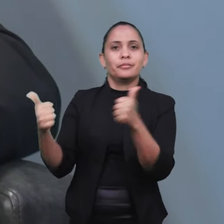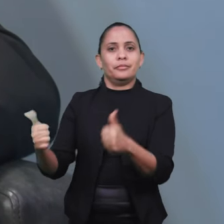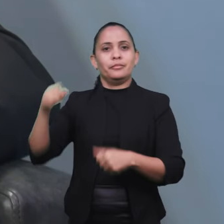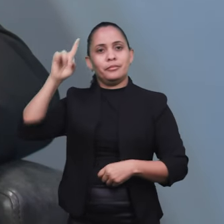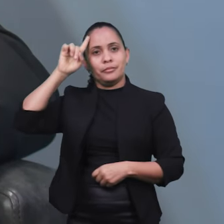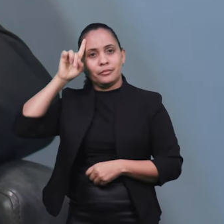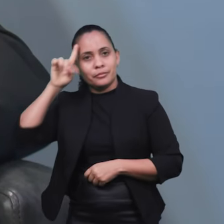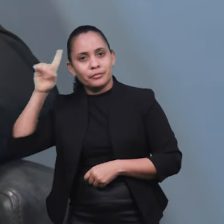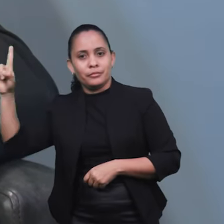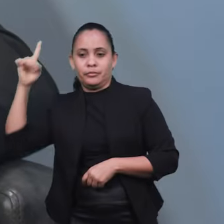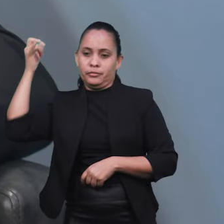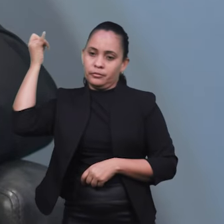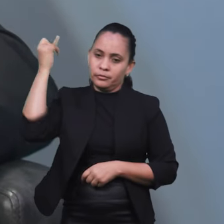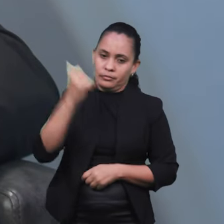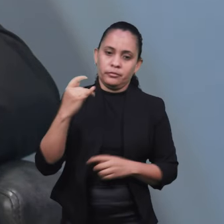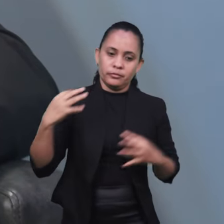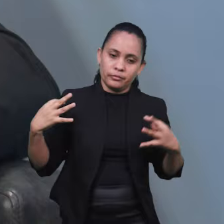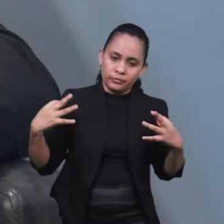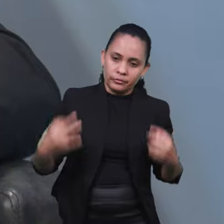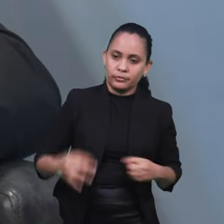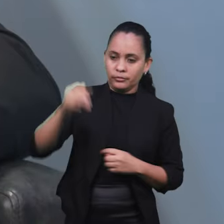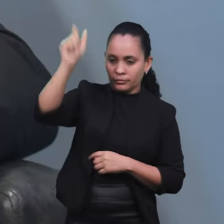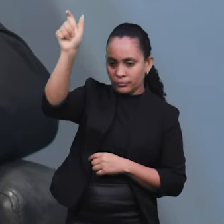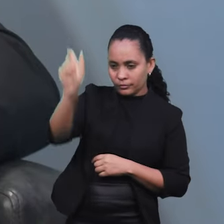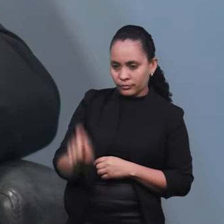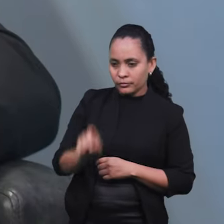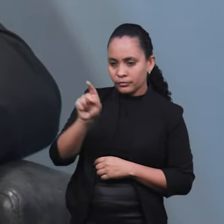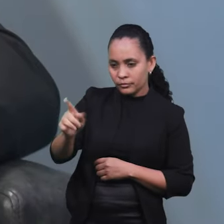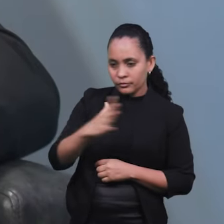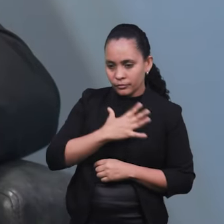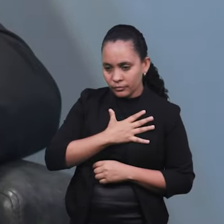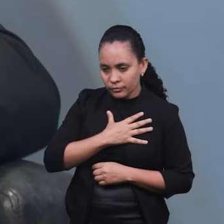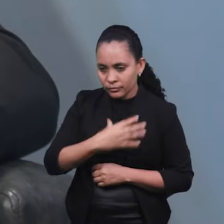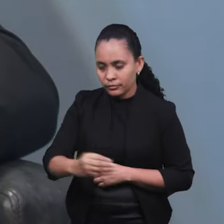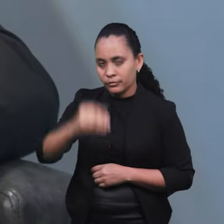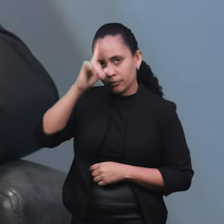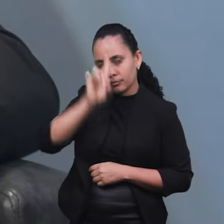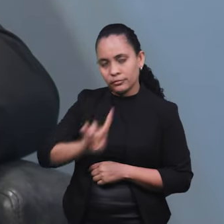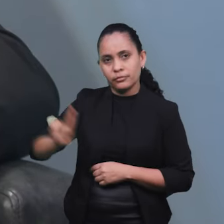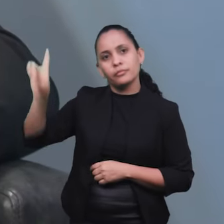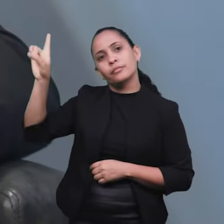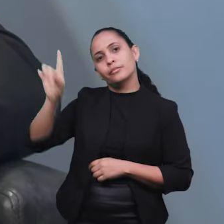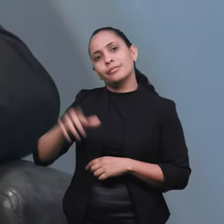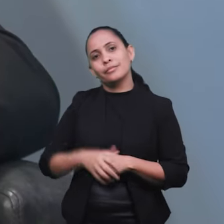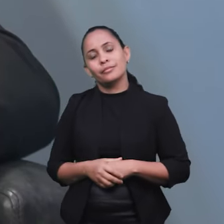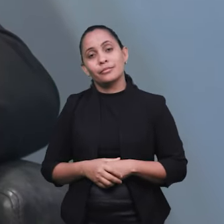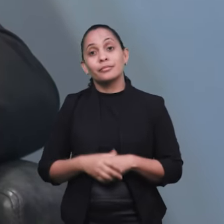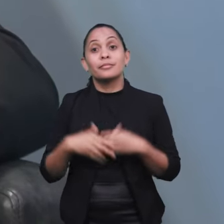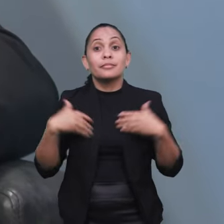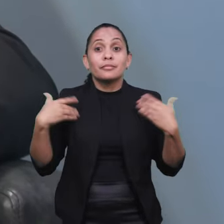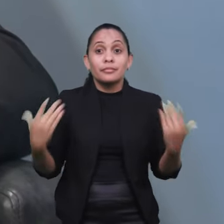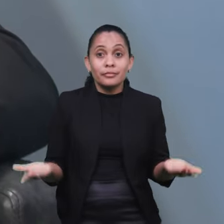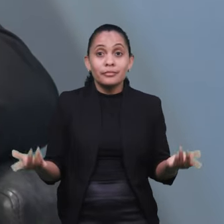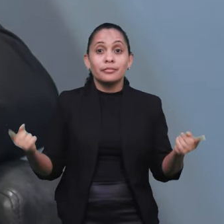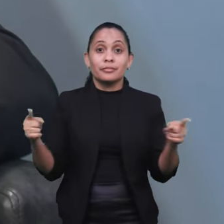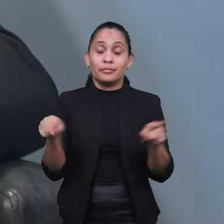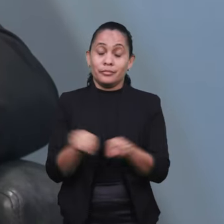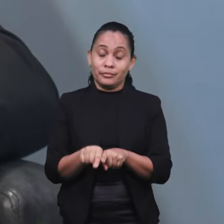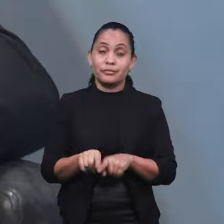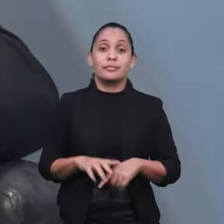Deus fala para que todos escutem que aquele era o Filho de Deus.